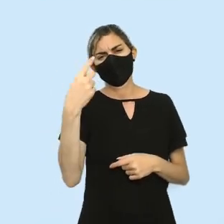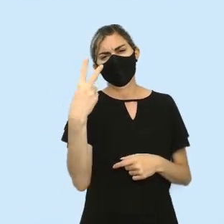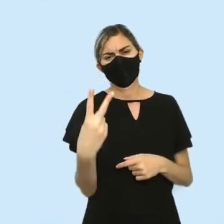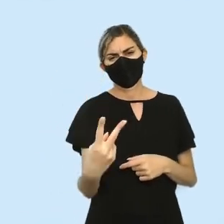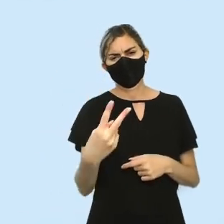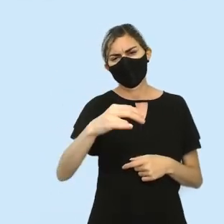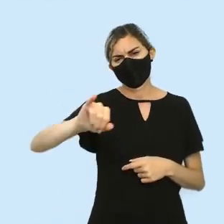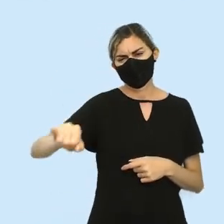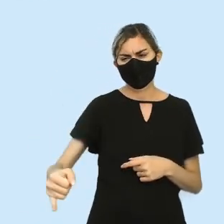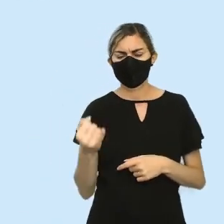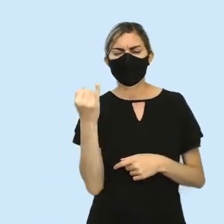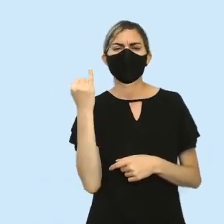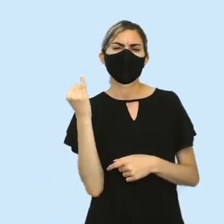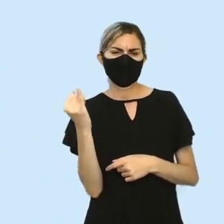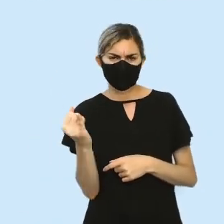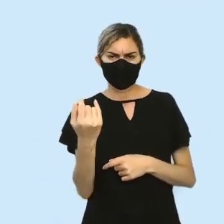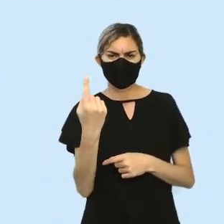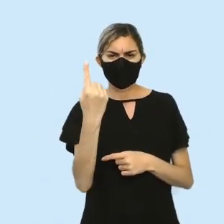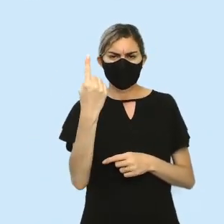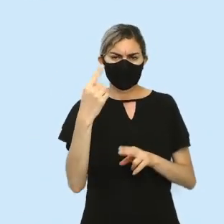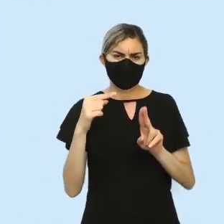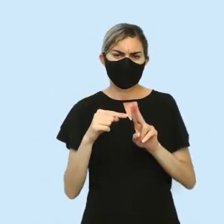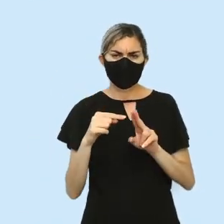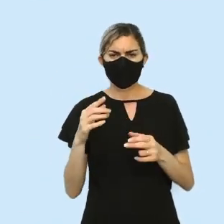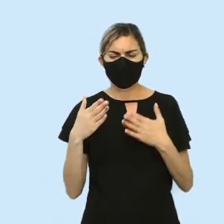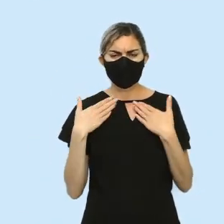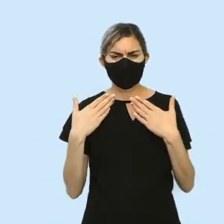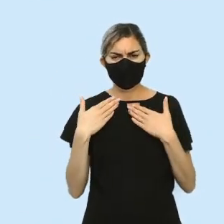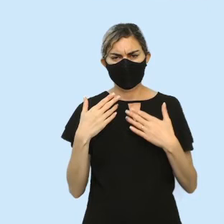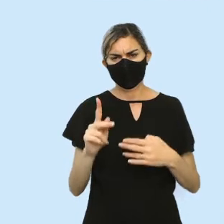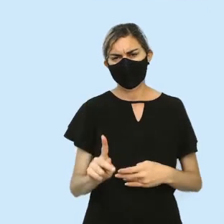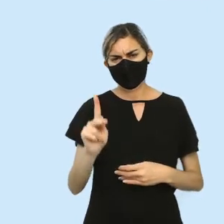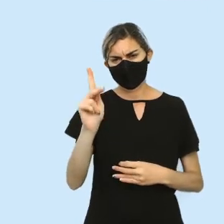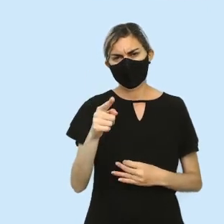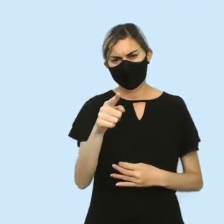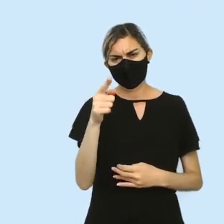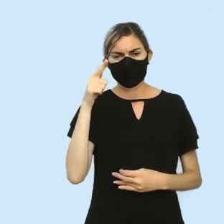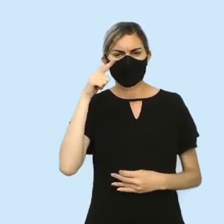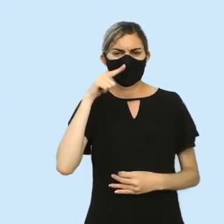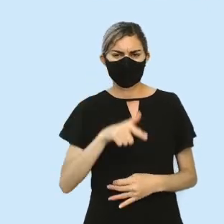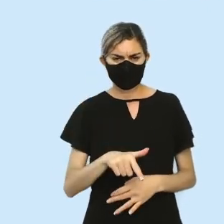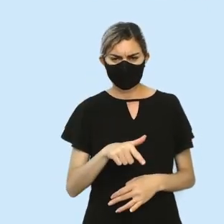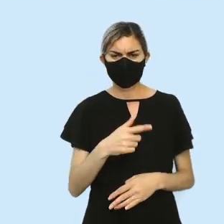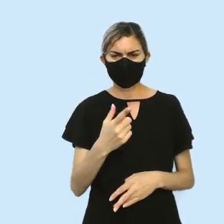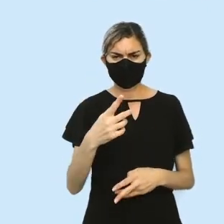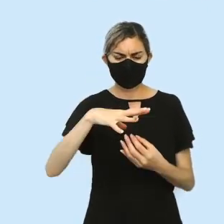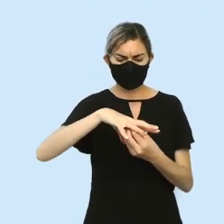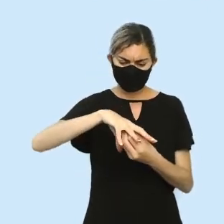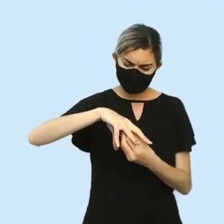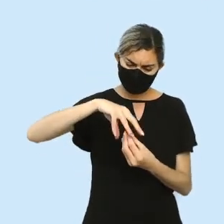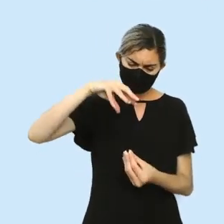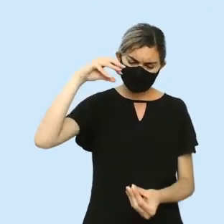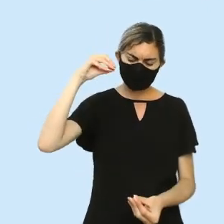4,2 joules. Uma caloria que você ganha naquela coxinha, naquele